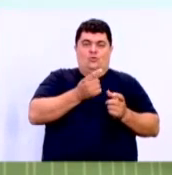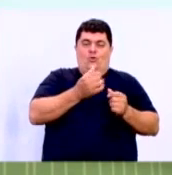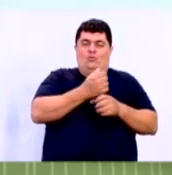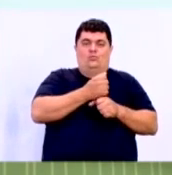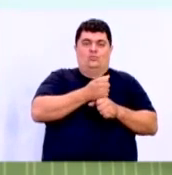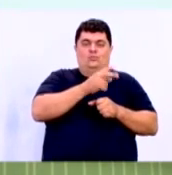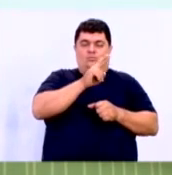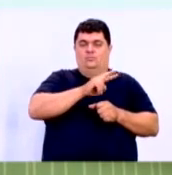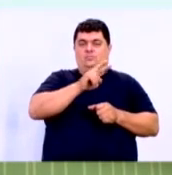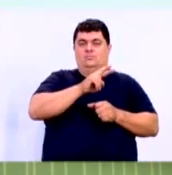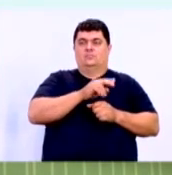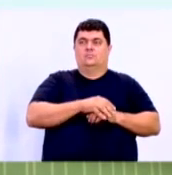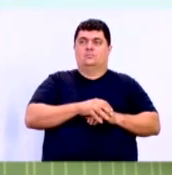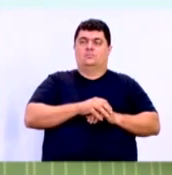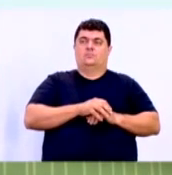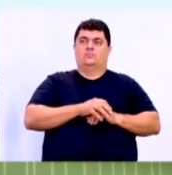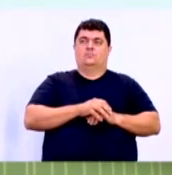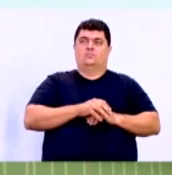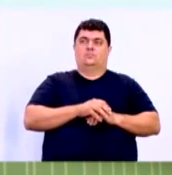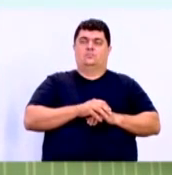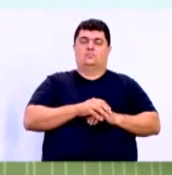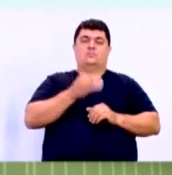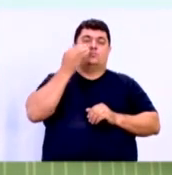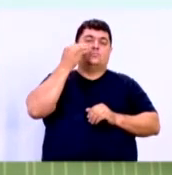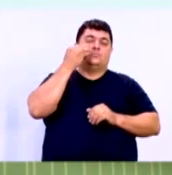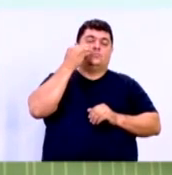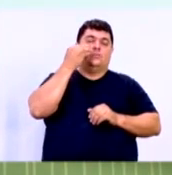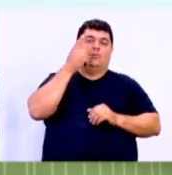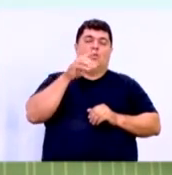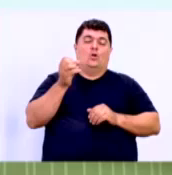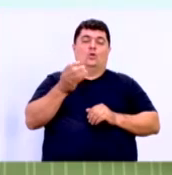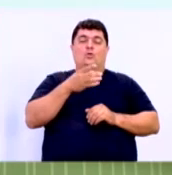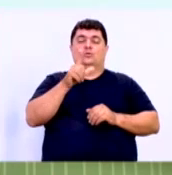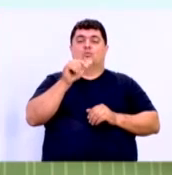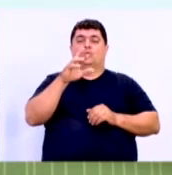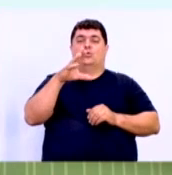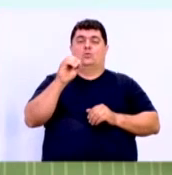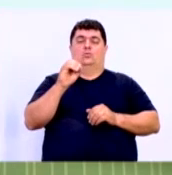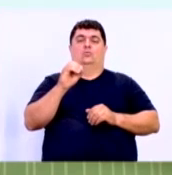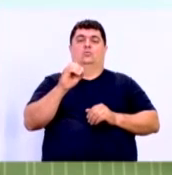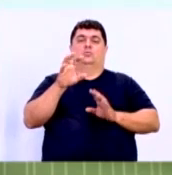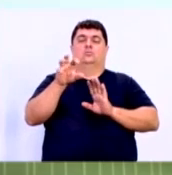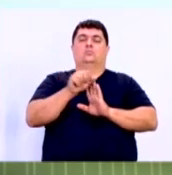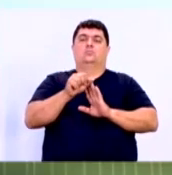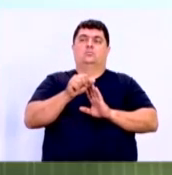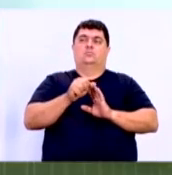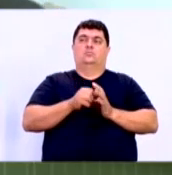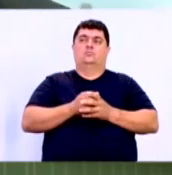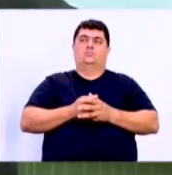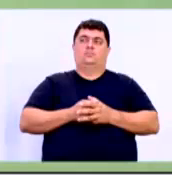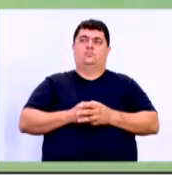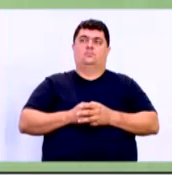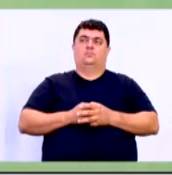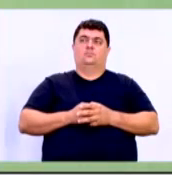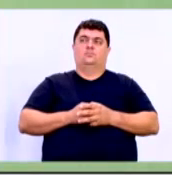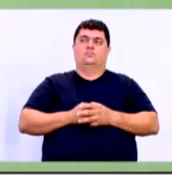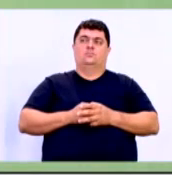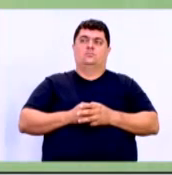variável, certo? Então vamos ver como vai ficar o nosso lucro pelo custeio de absorção?